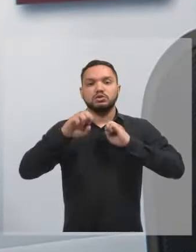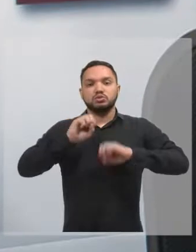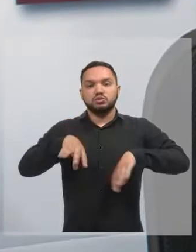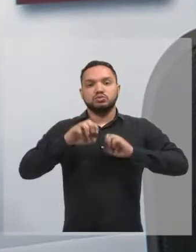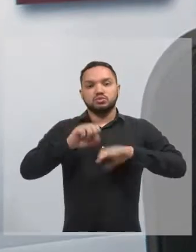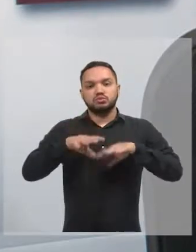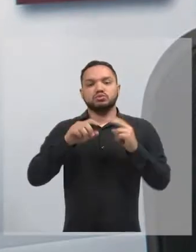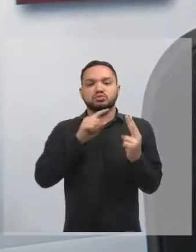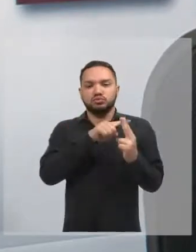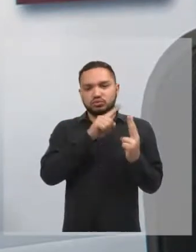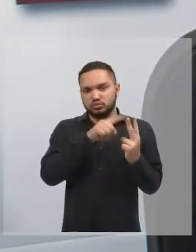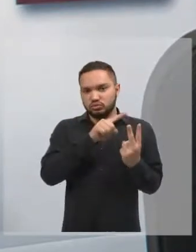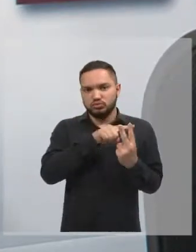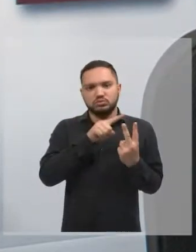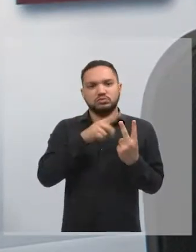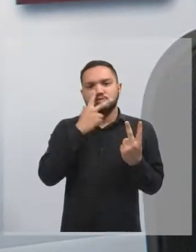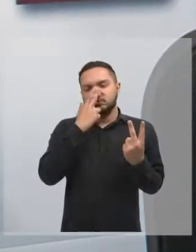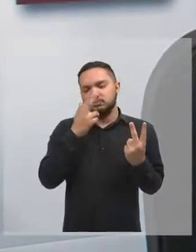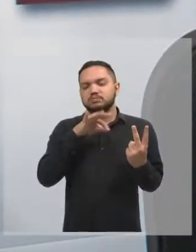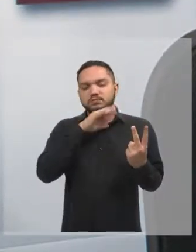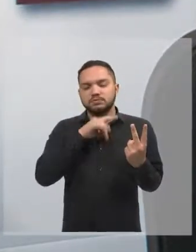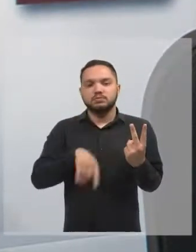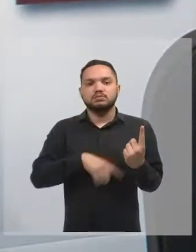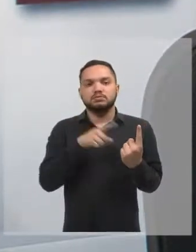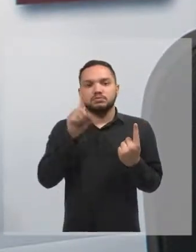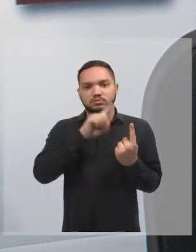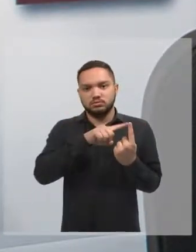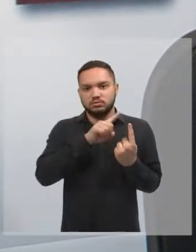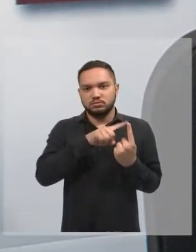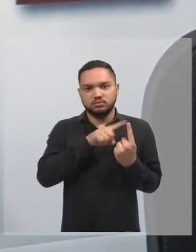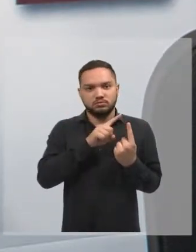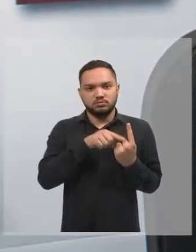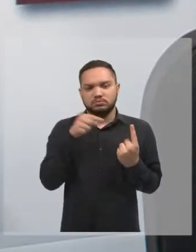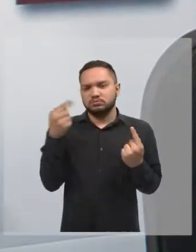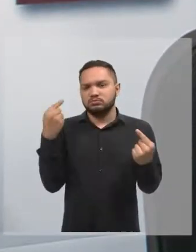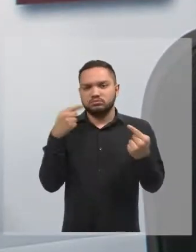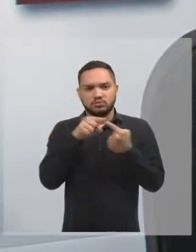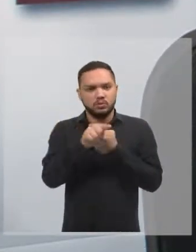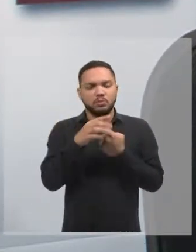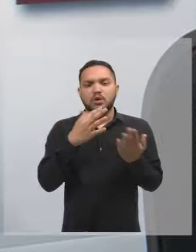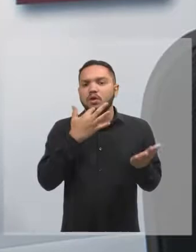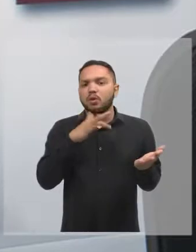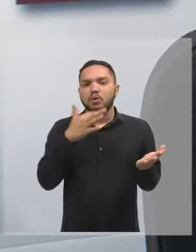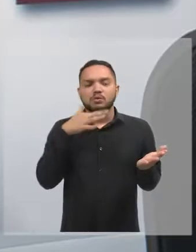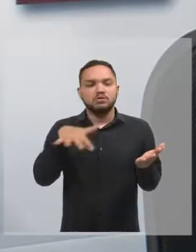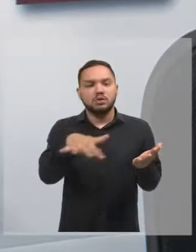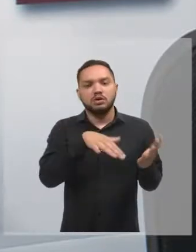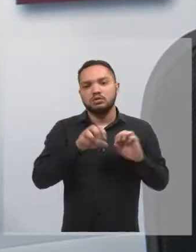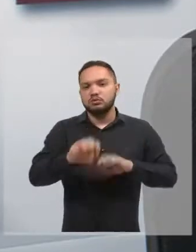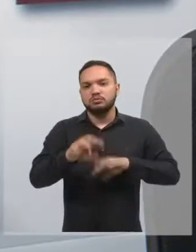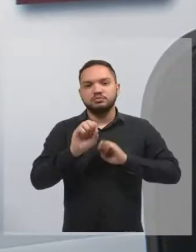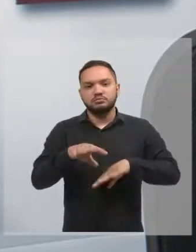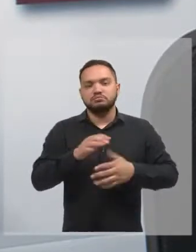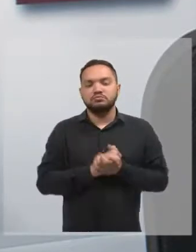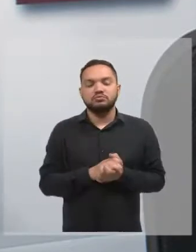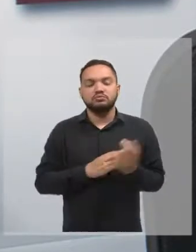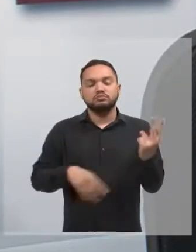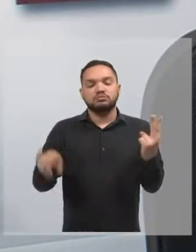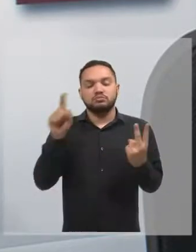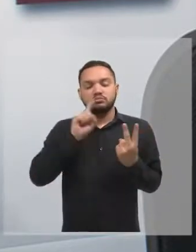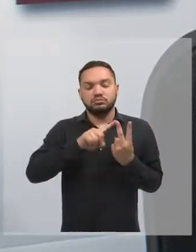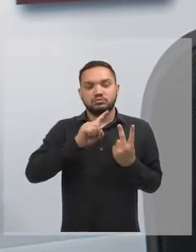seu governo até agora. O primeiro, que eu acho que não tinha nenhuma condição técnica de ter assumido,